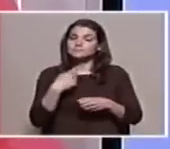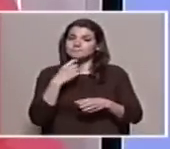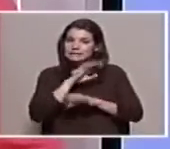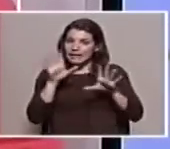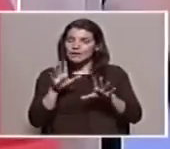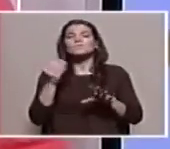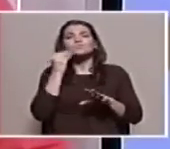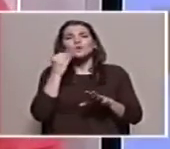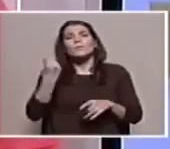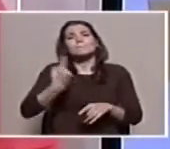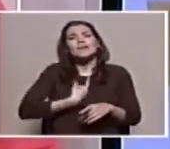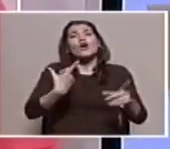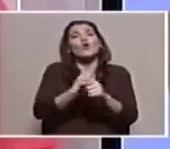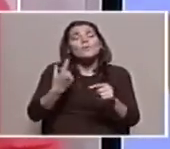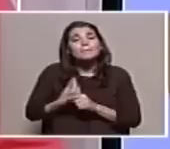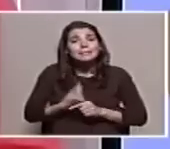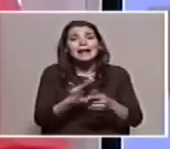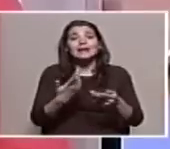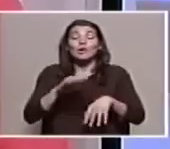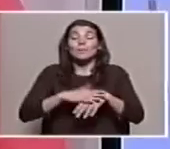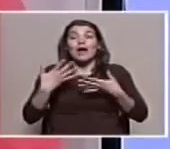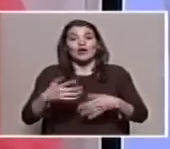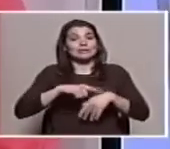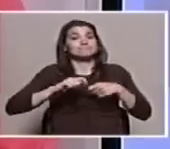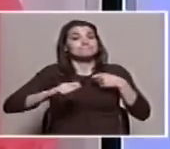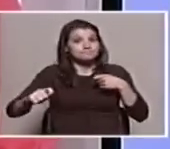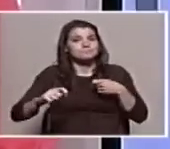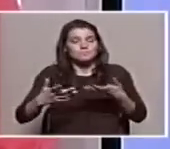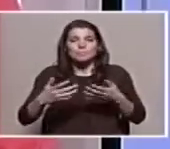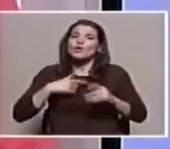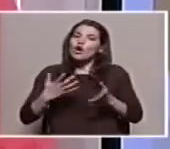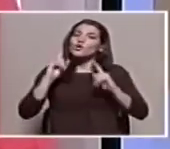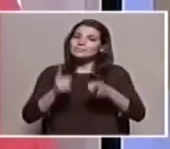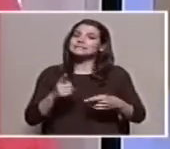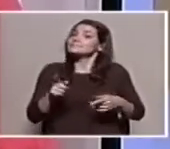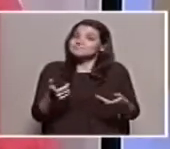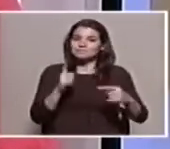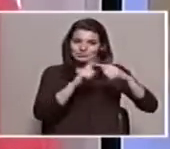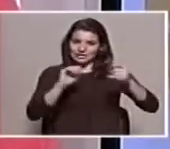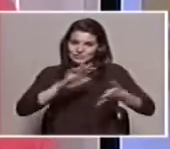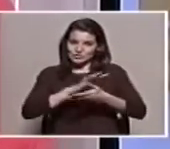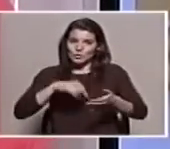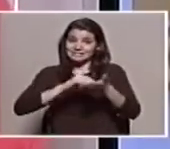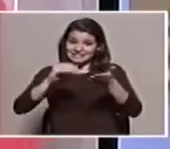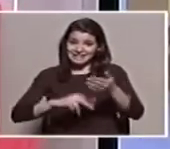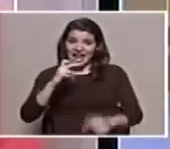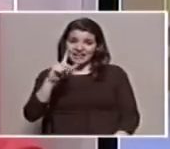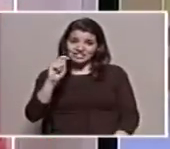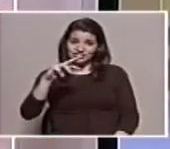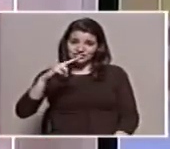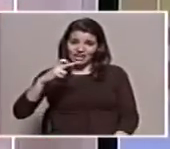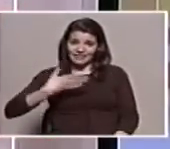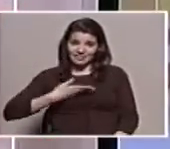devemos fazer as nossas compras nos dias que correm para Já começamos como sempre com as boas notícias hoje com a assinatura do Alexandre